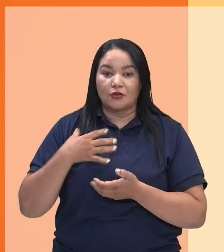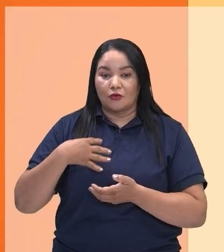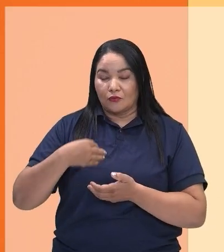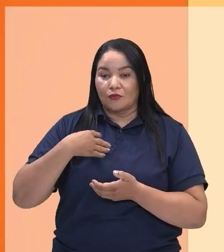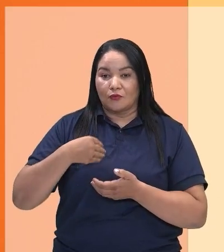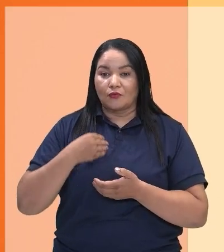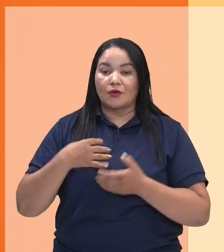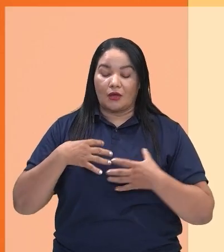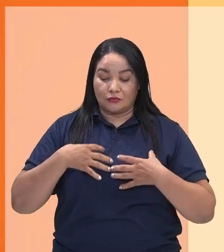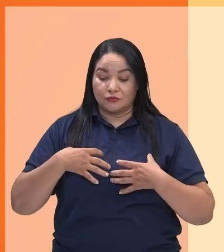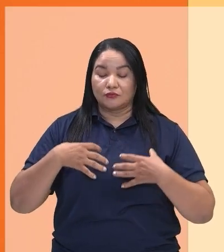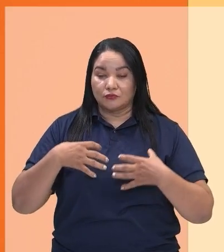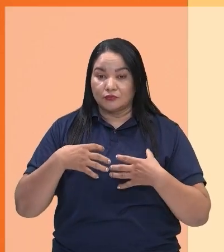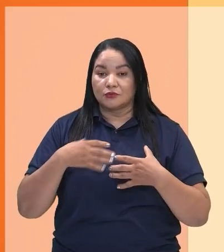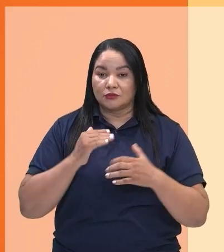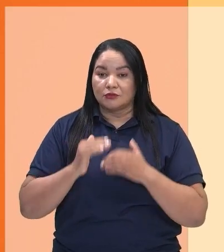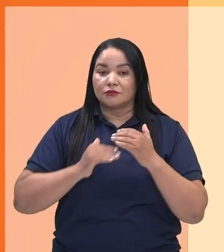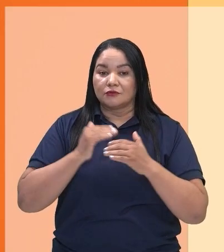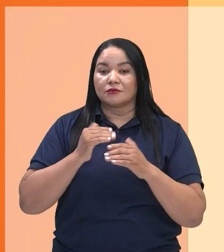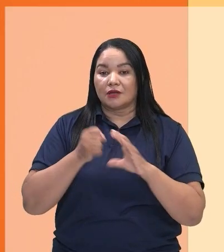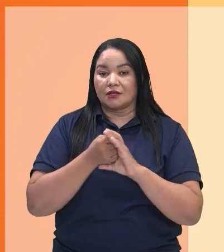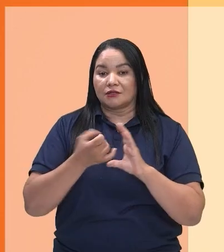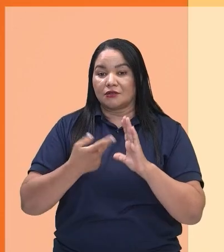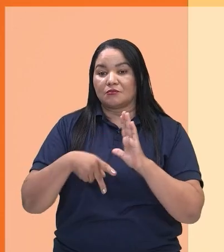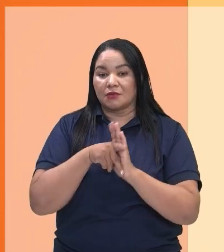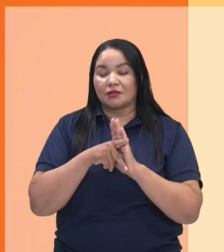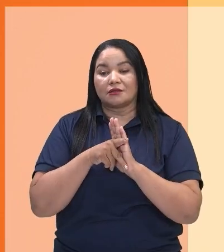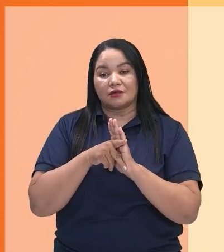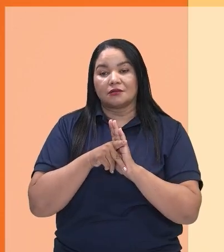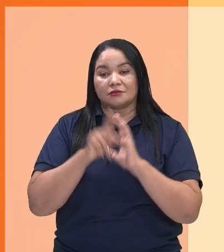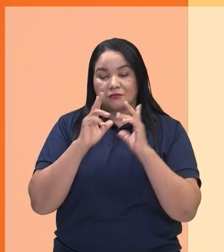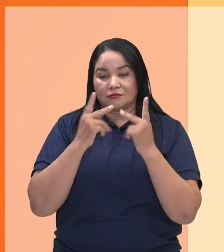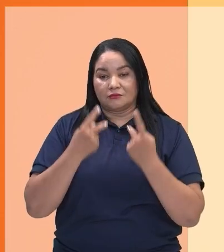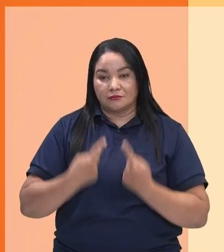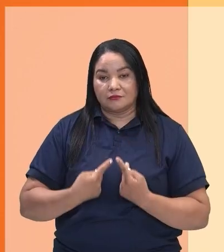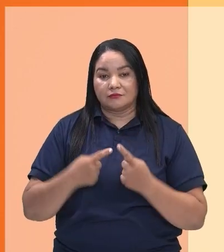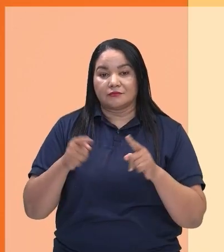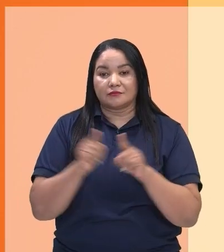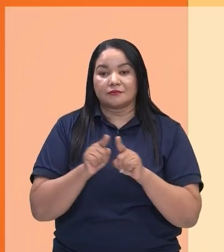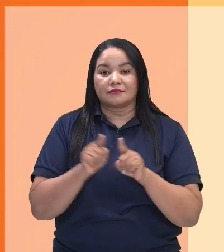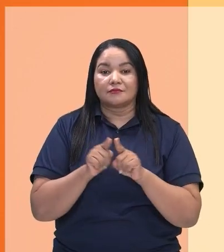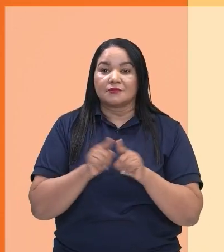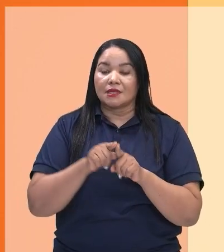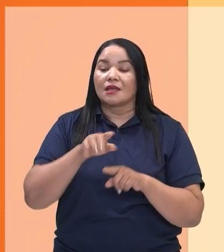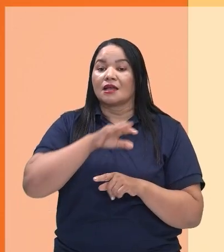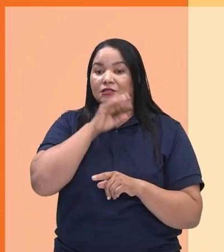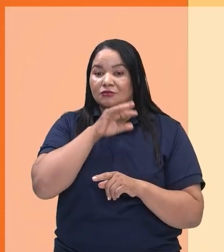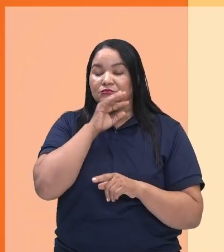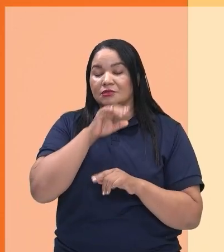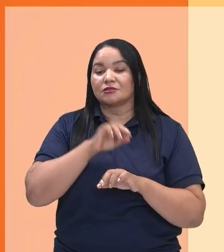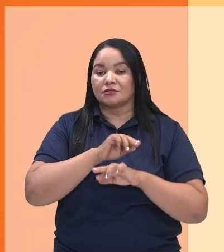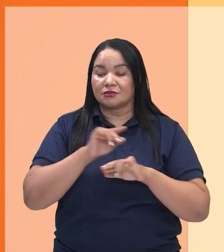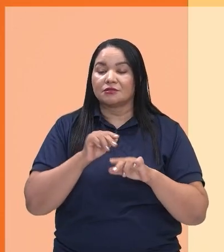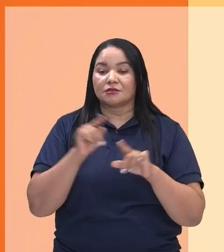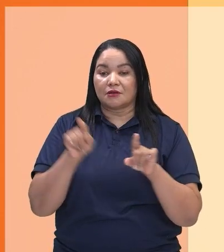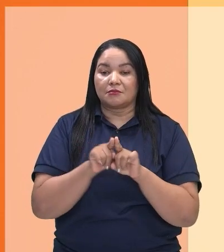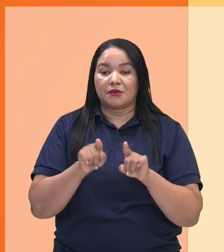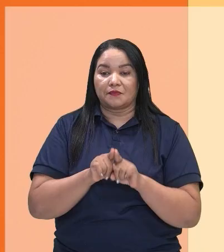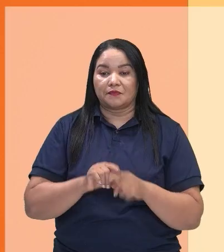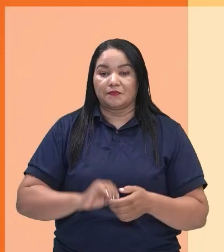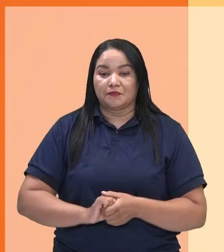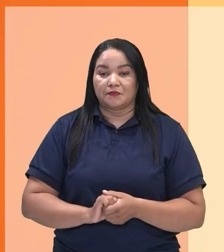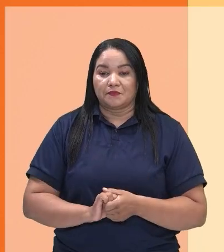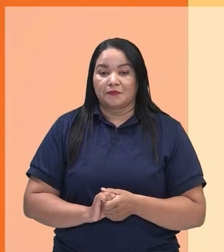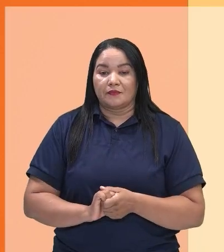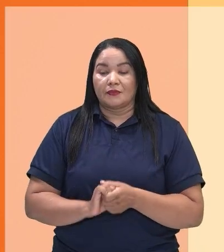se desenvolvem, né? Uma característica até mesmo da espécie humana e dos mamíferos de forma geral. E a gente percebe aí, né,